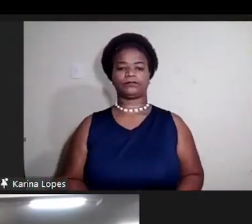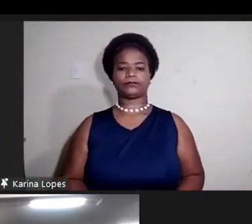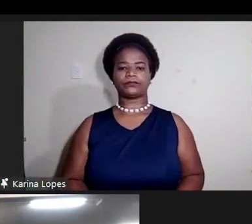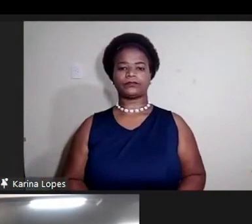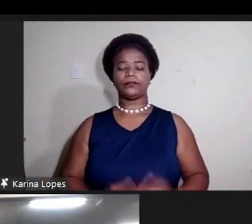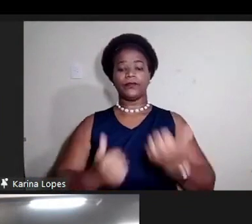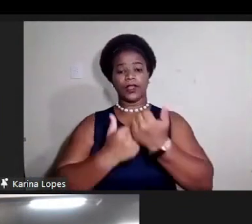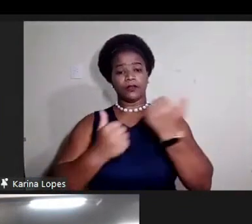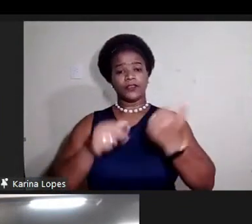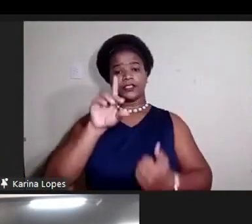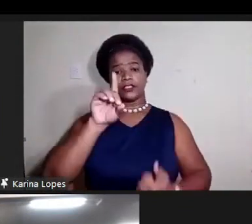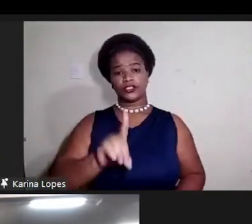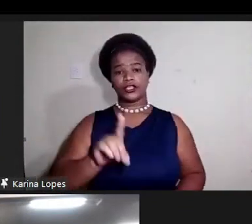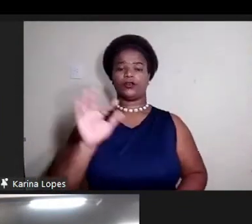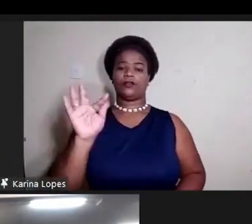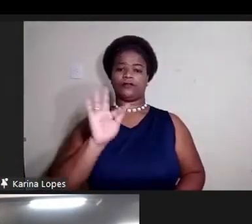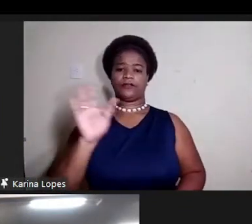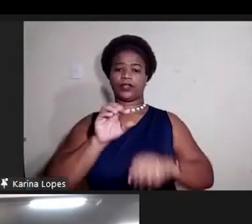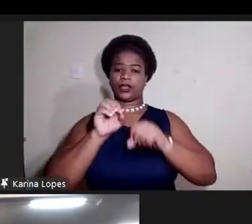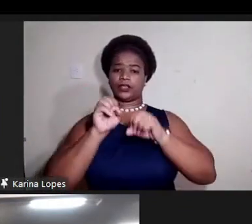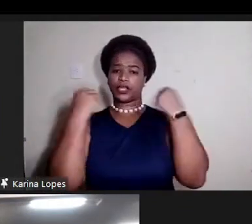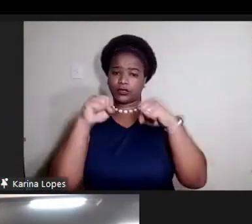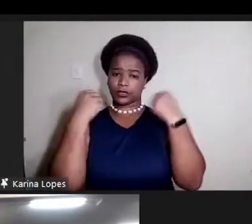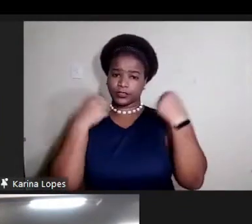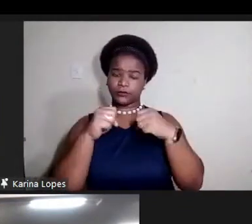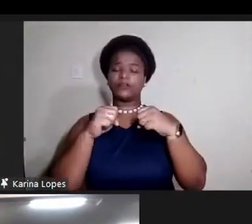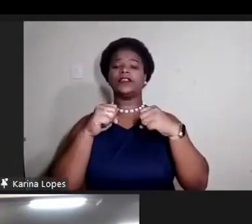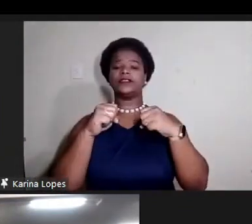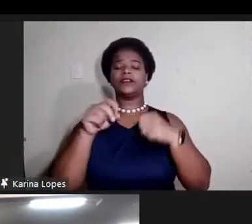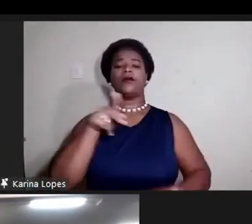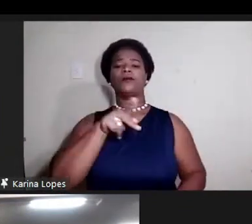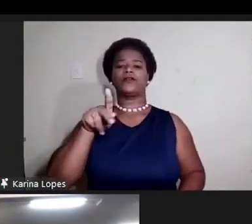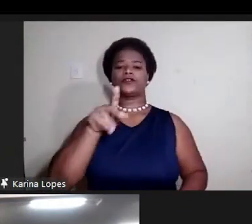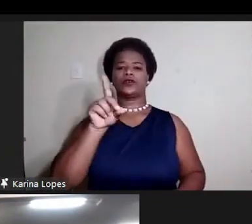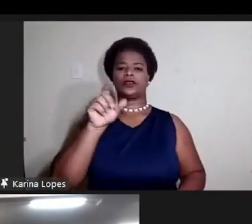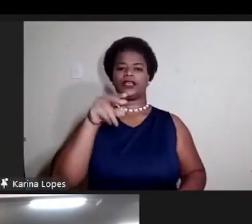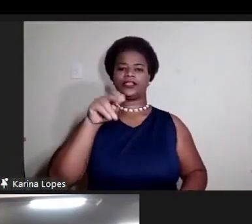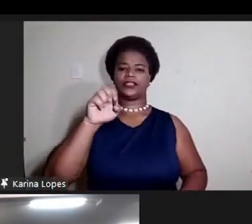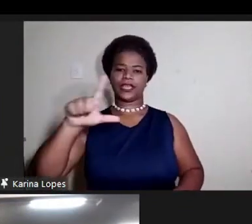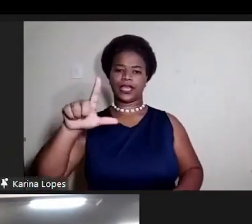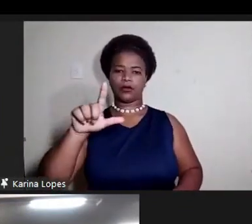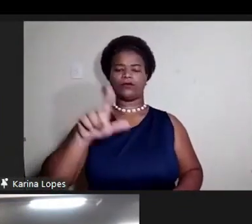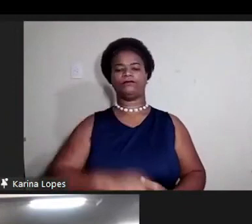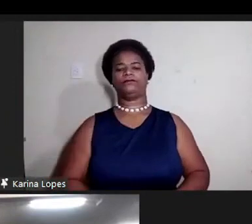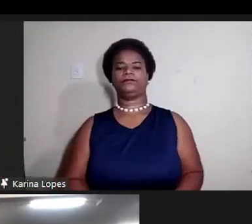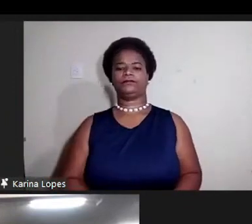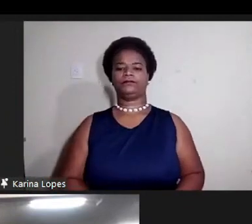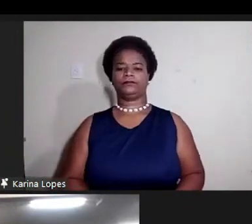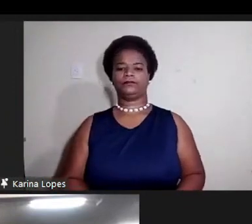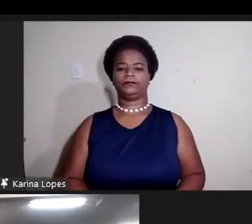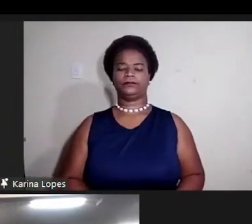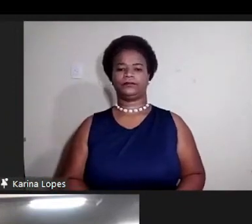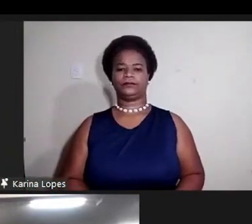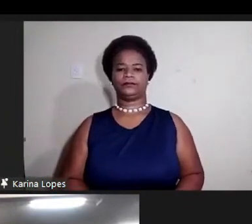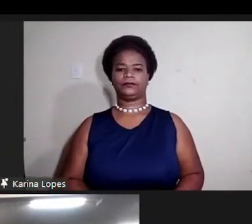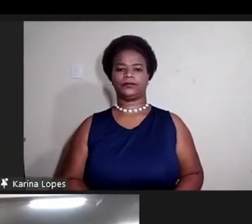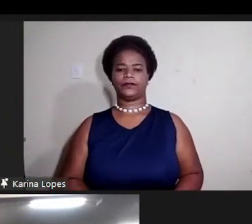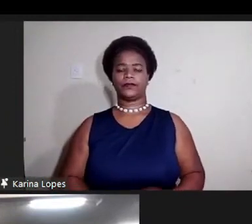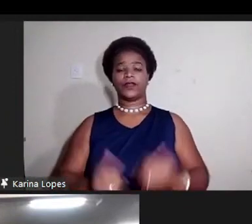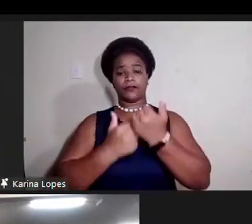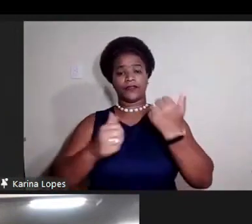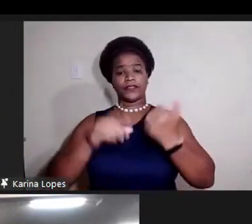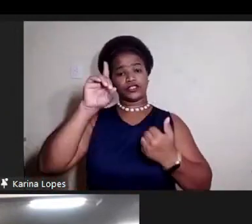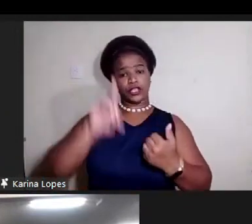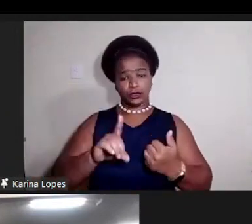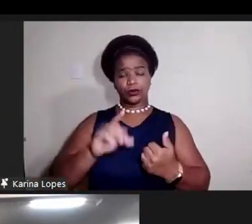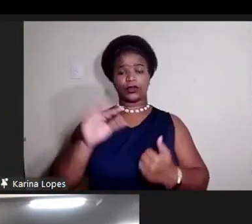da Faculdade de Educação Física e Desportos, professor Daniel Godoy Martínez, vice-diretor da Faculdade de Engenharia,